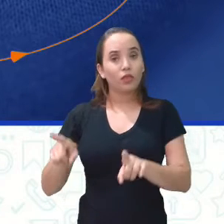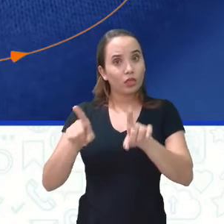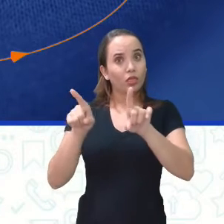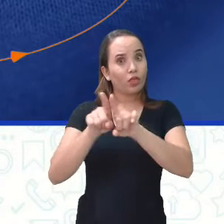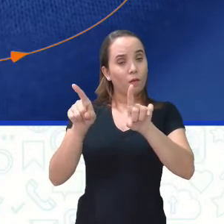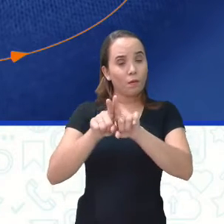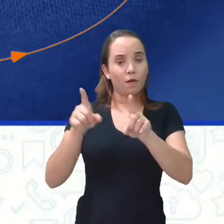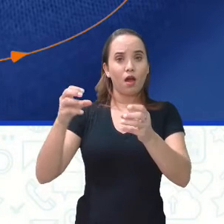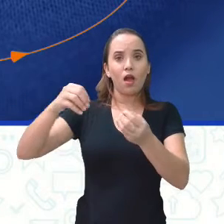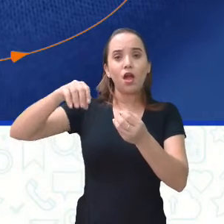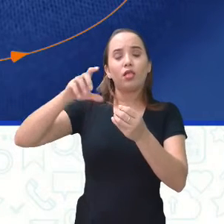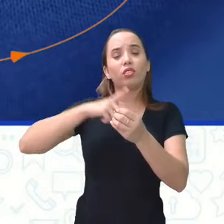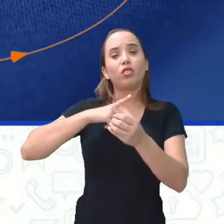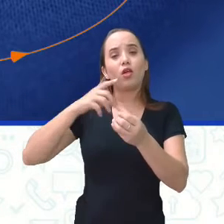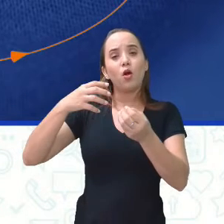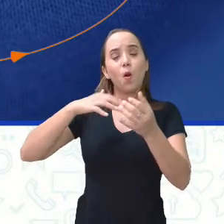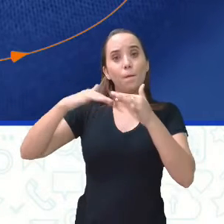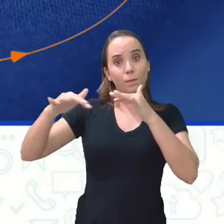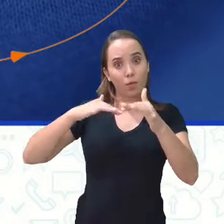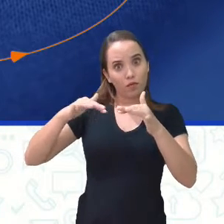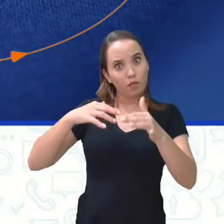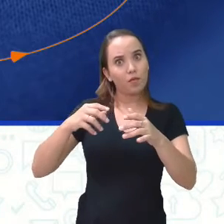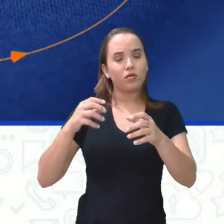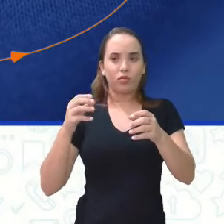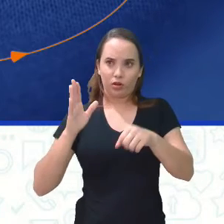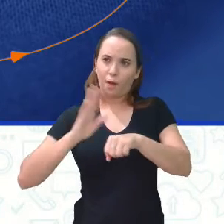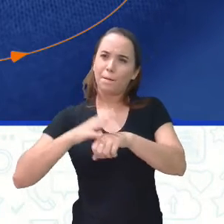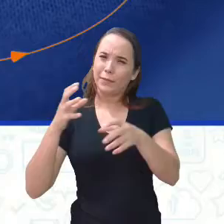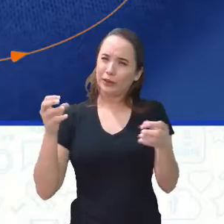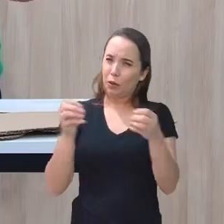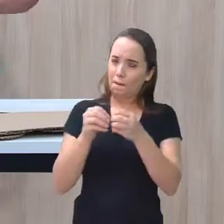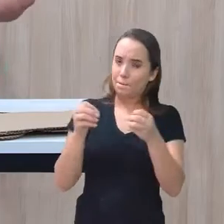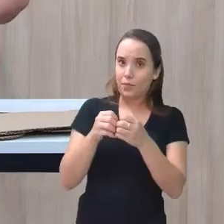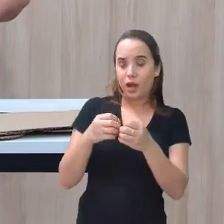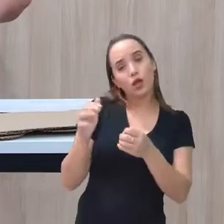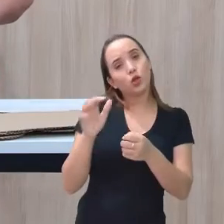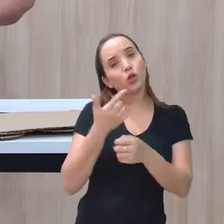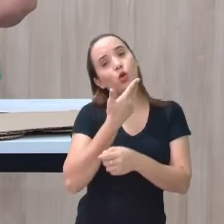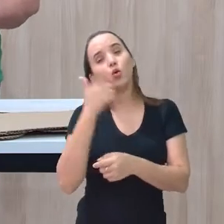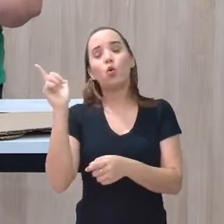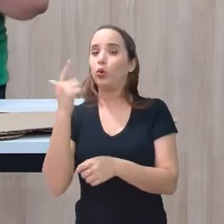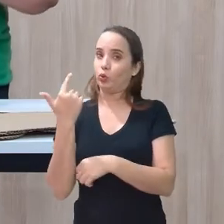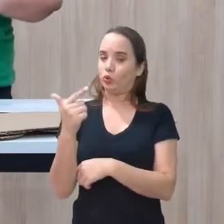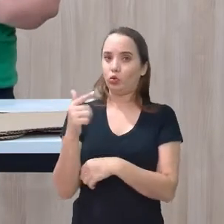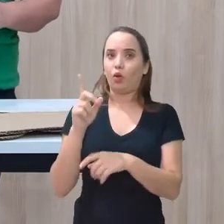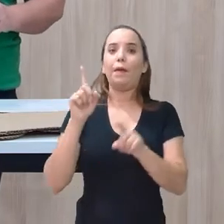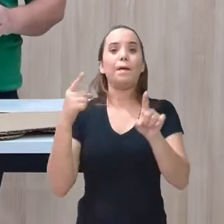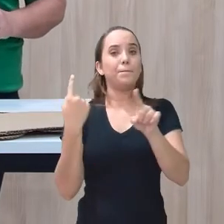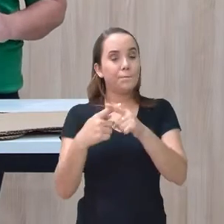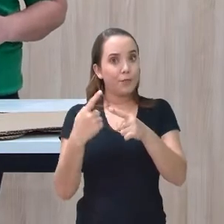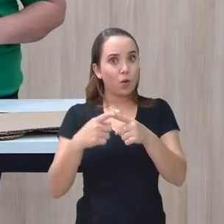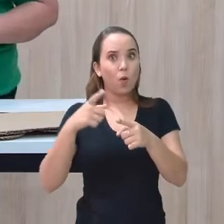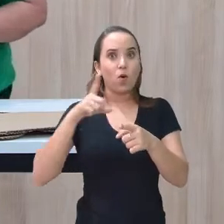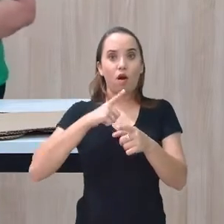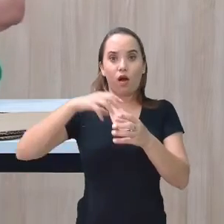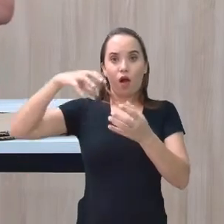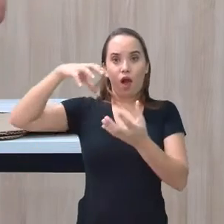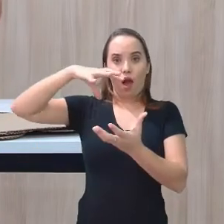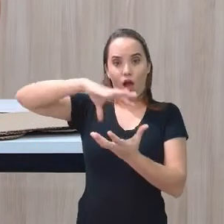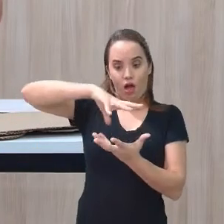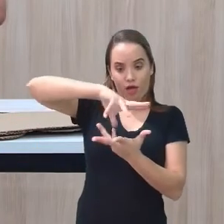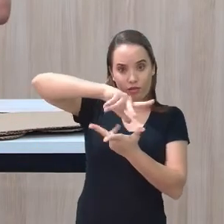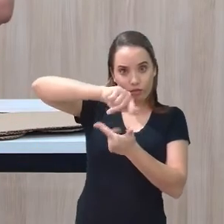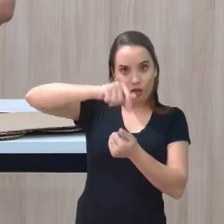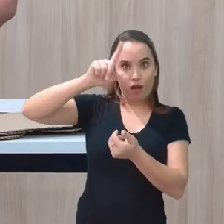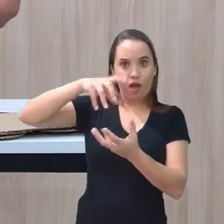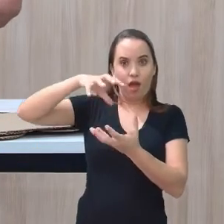consegue perceber que existem momentos que a Terra está mais próxima do Sol e existem momentos nesse movimento que ela está mais distante. E